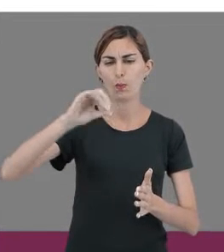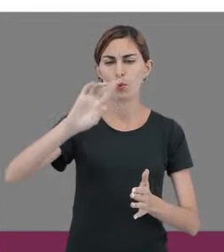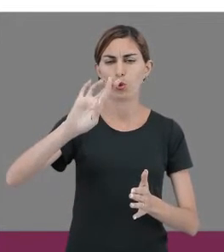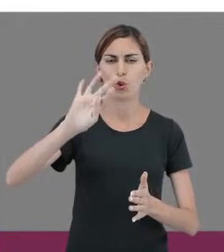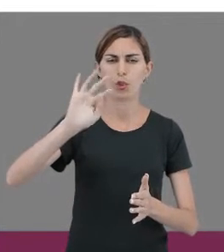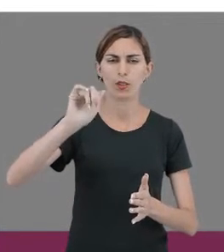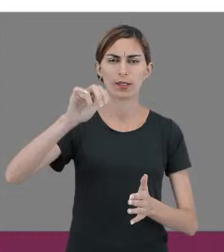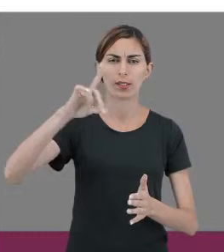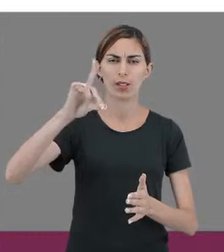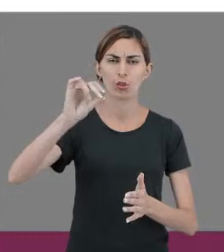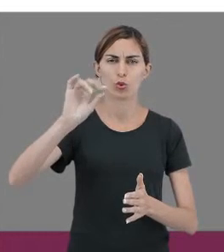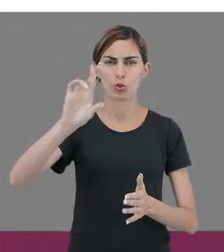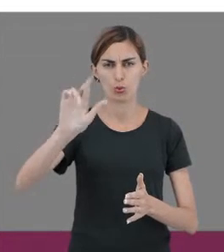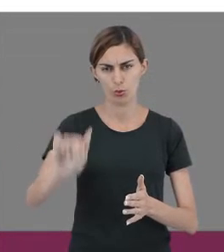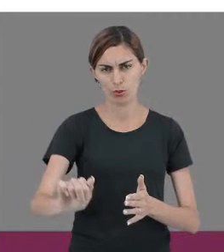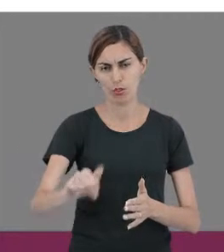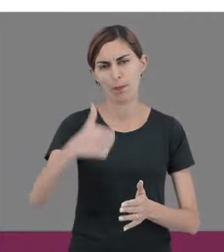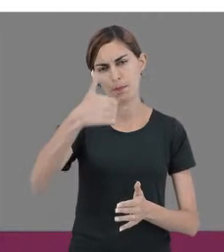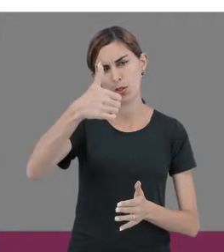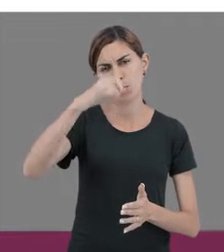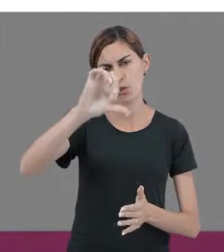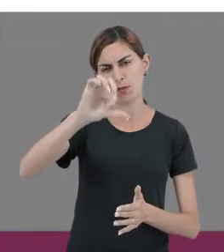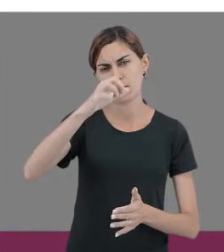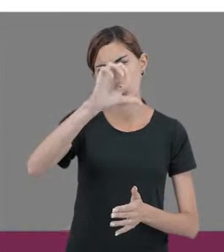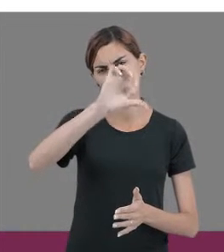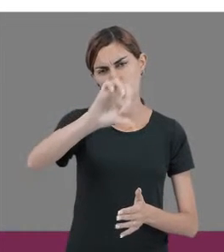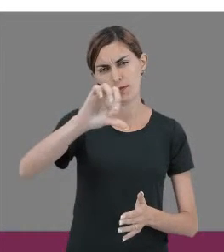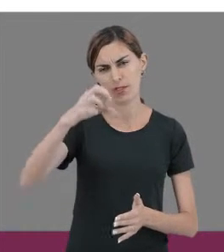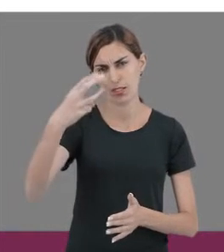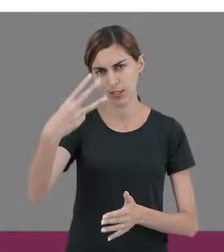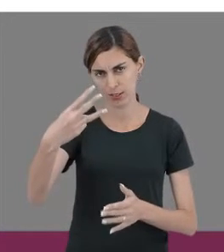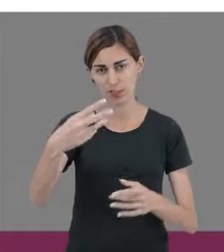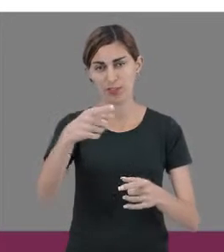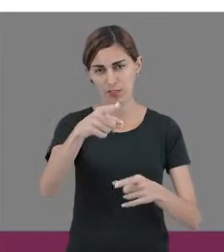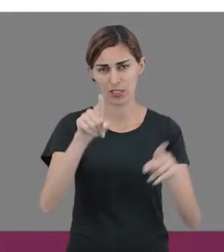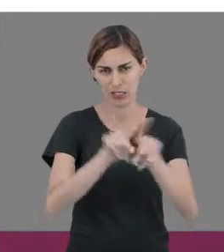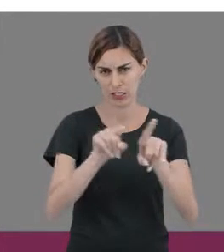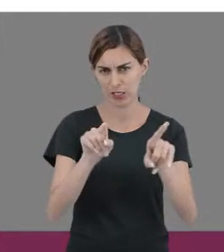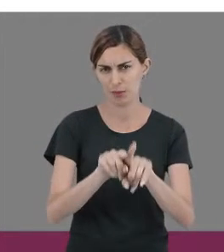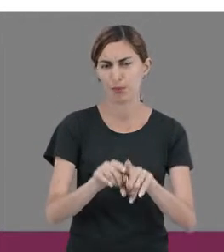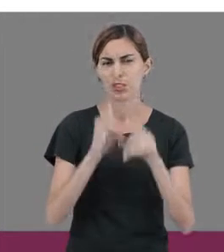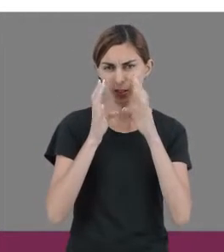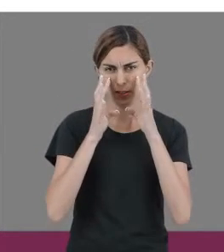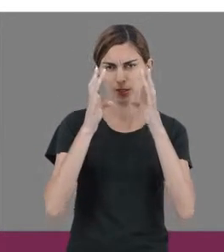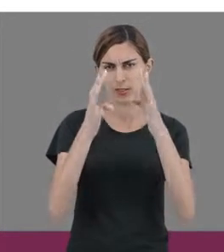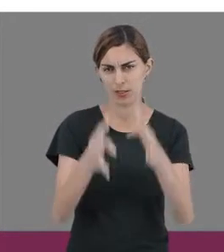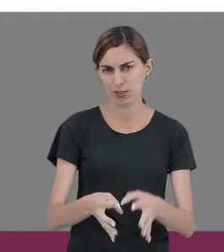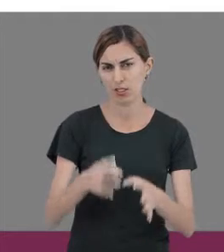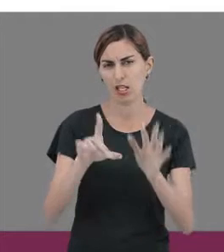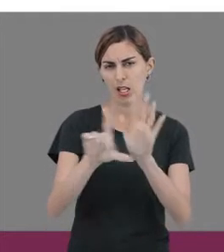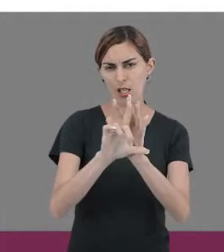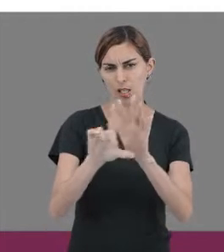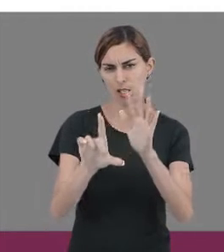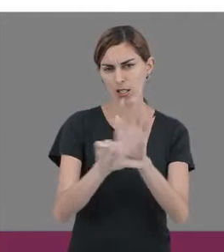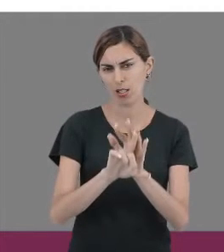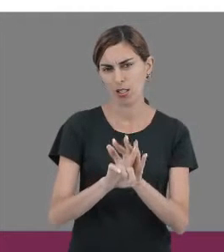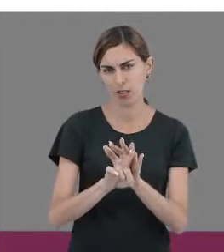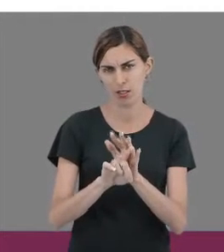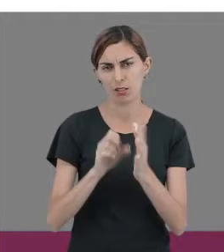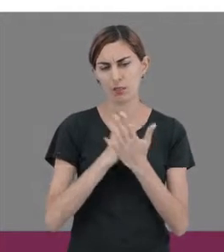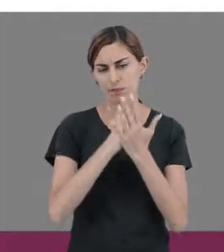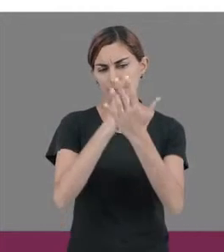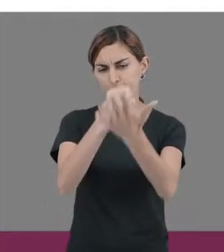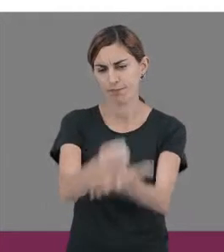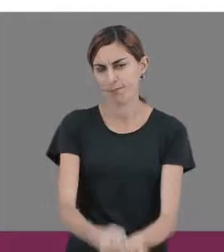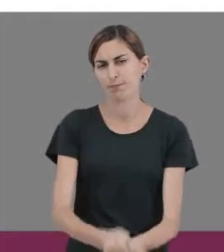de deficiência. Em 1993, você também já deve ter ouvido falar, foi instituída a Lei Orgânica da